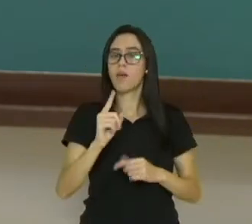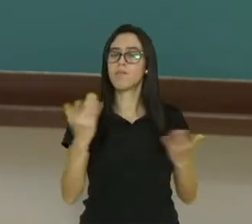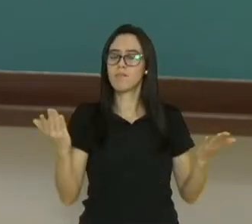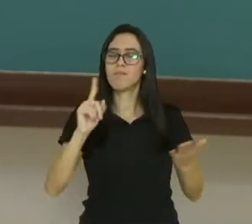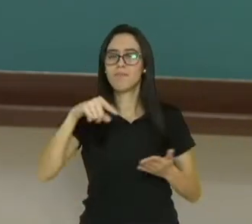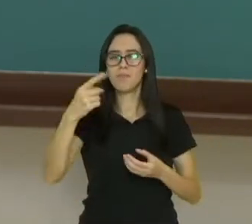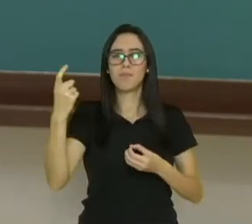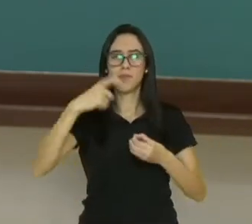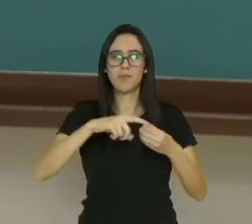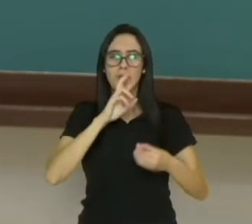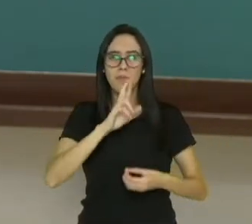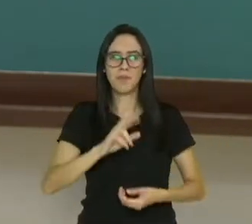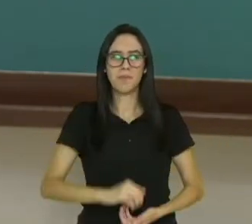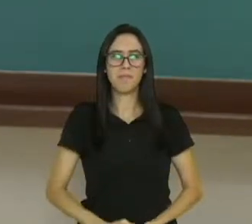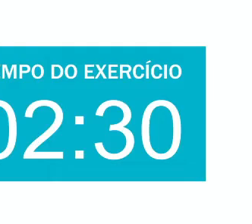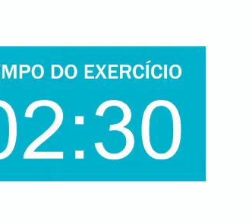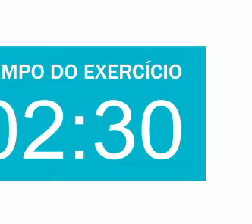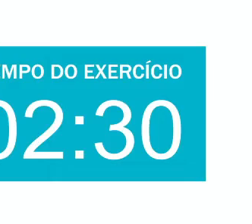com a resolução.